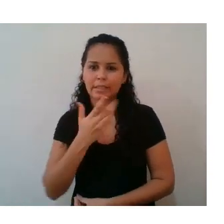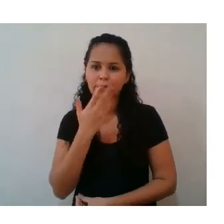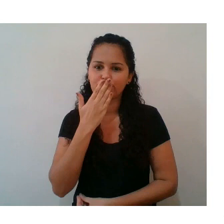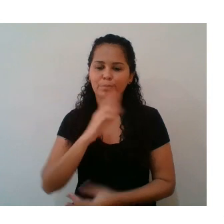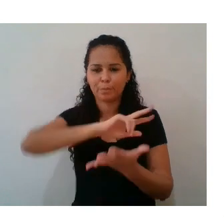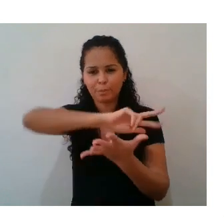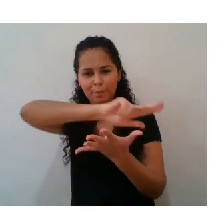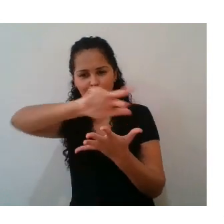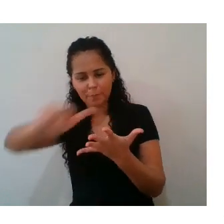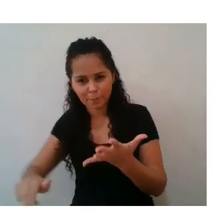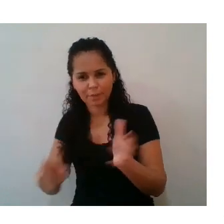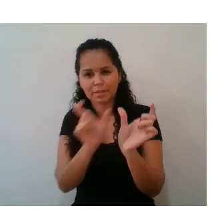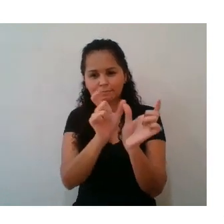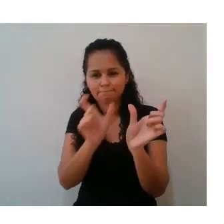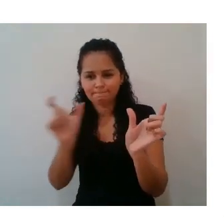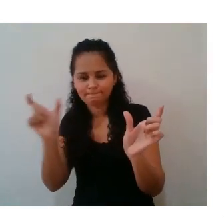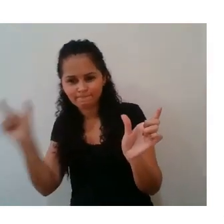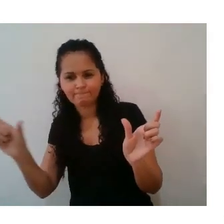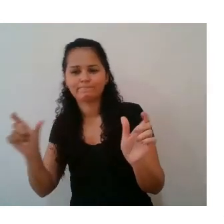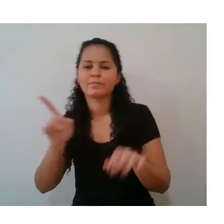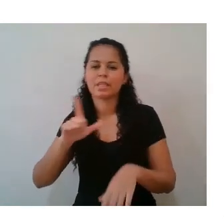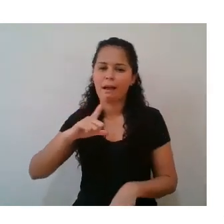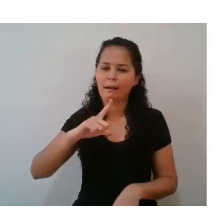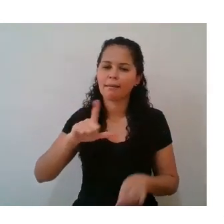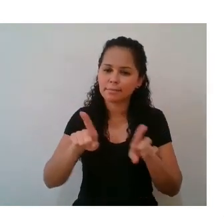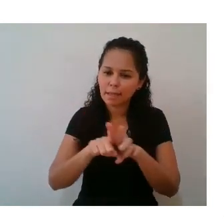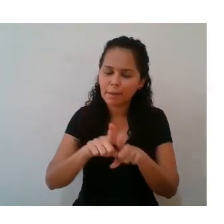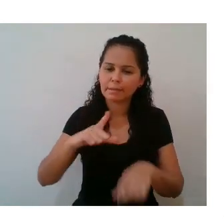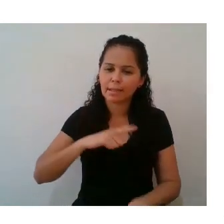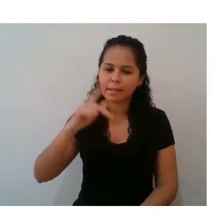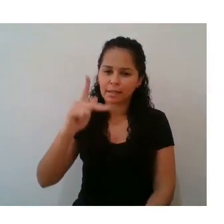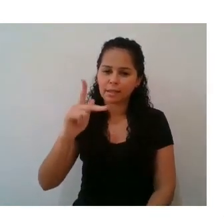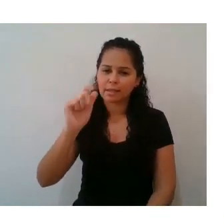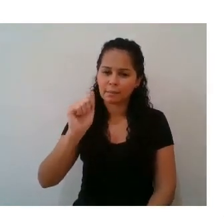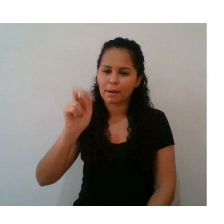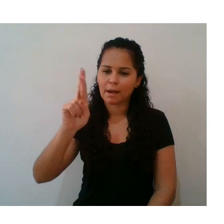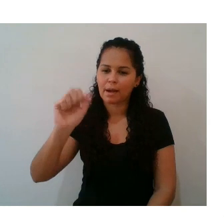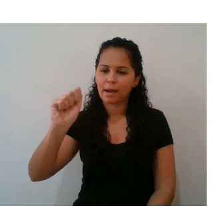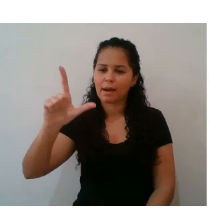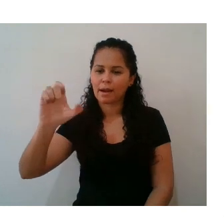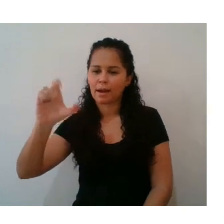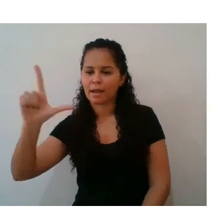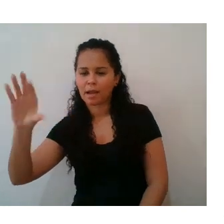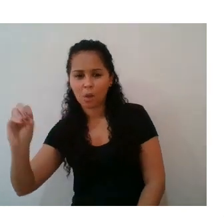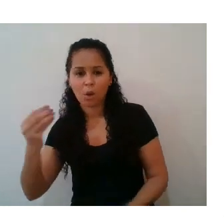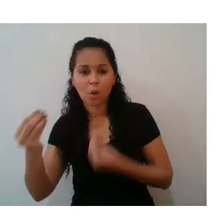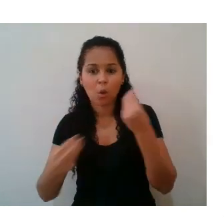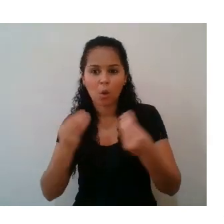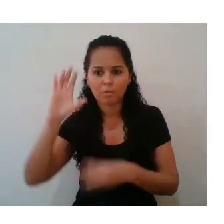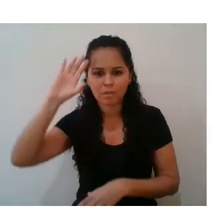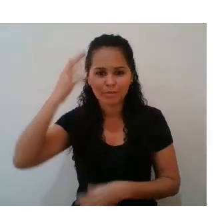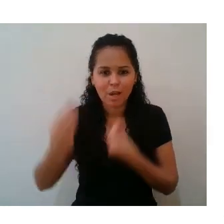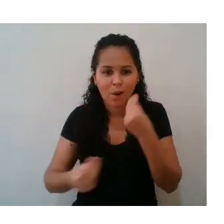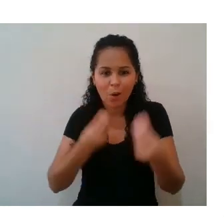para perceberem o seguinte. Se eu começo a resolver série, eu vou resolver ela com quem? Não tenho com quem resolver.